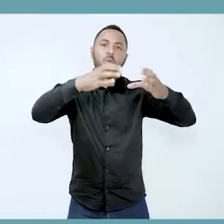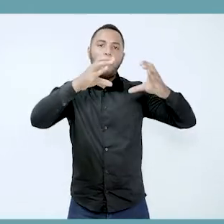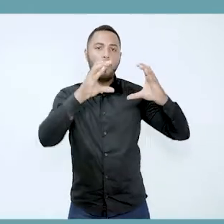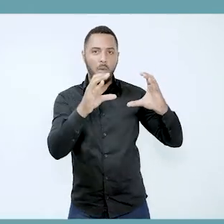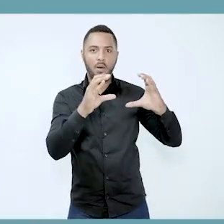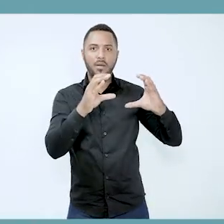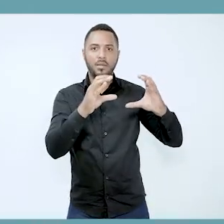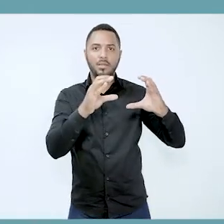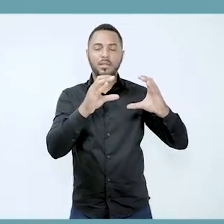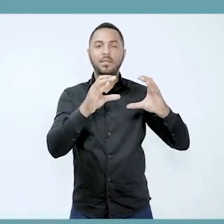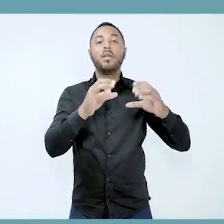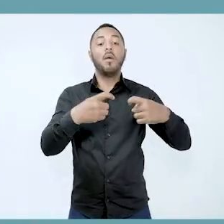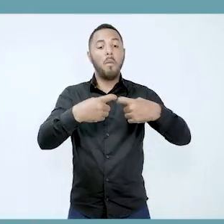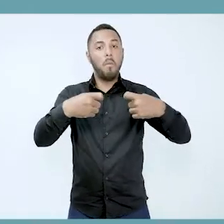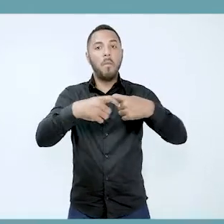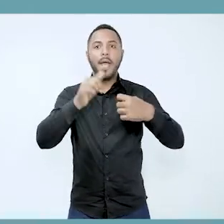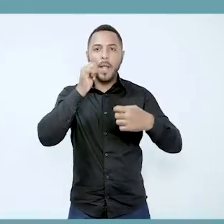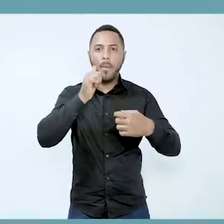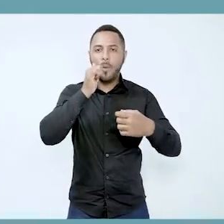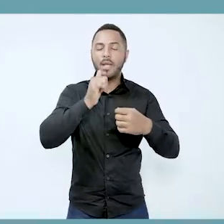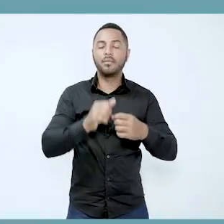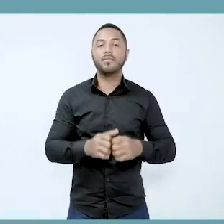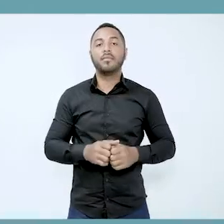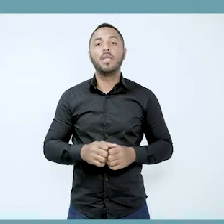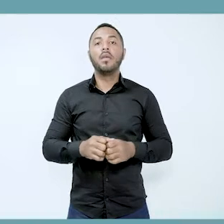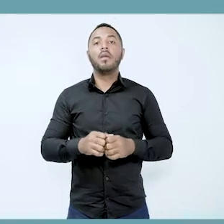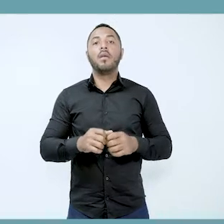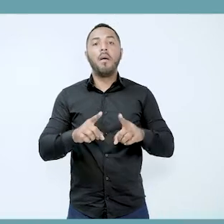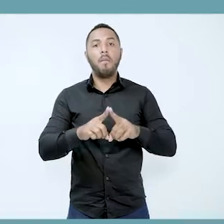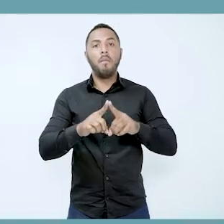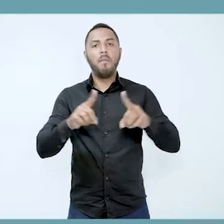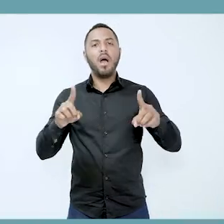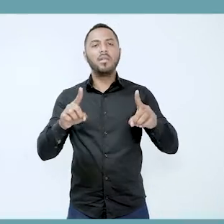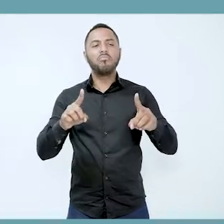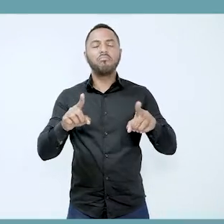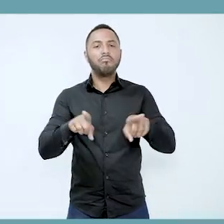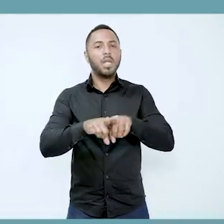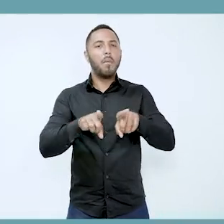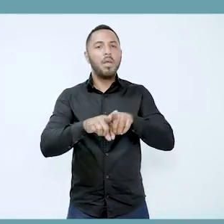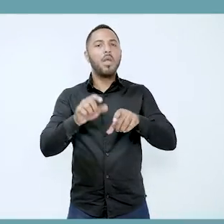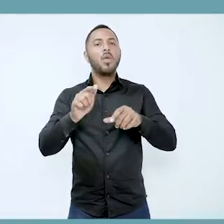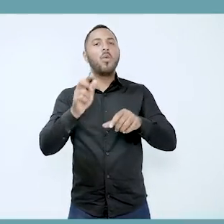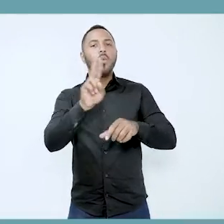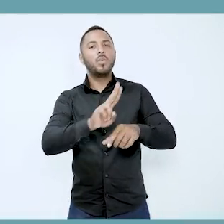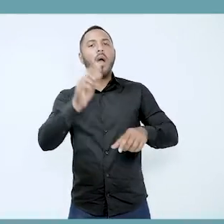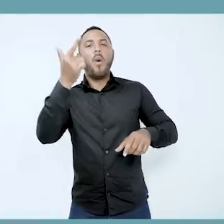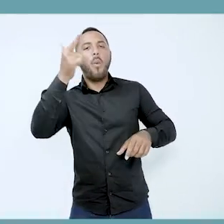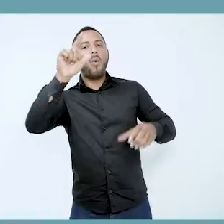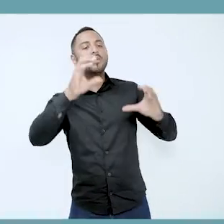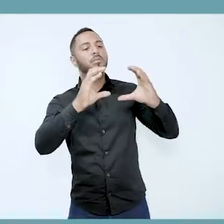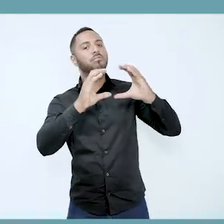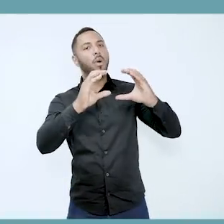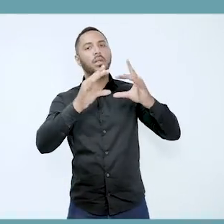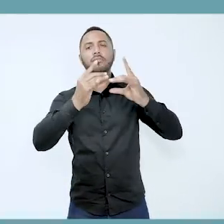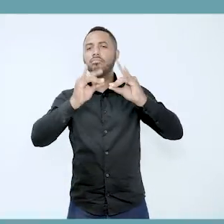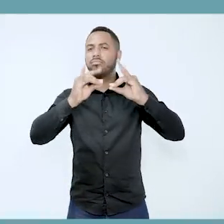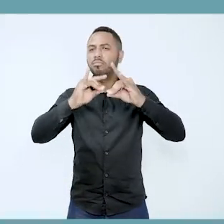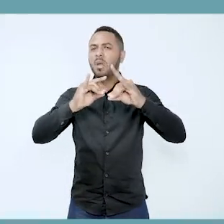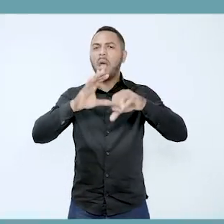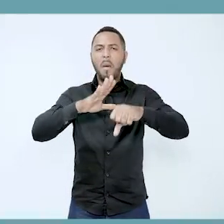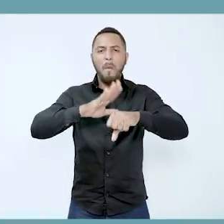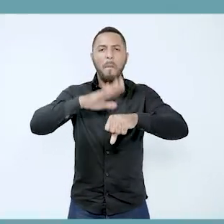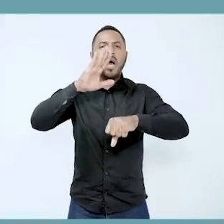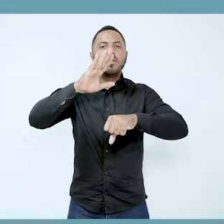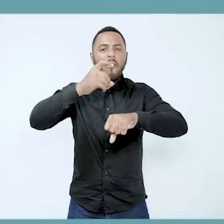colocado dentro de uma meia de mulher. Mas já começávamos a usar bolas de borrachas e as bolas